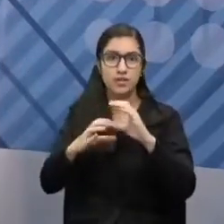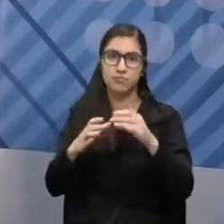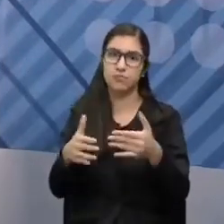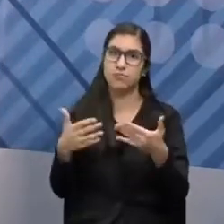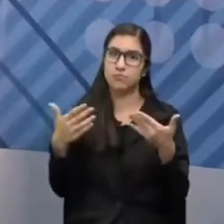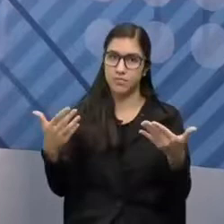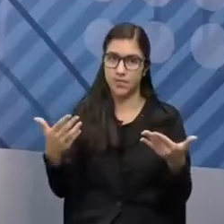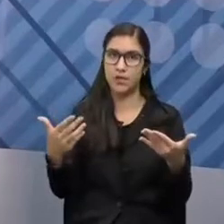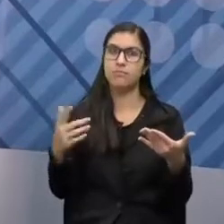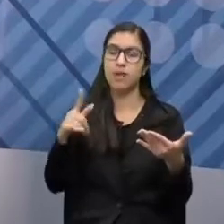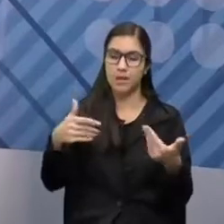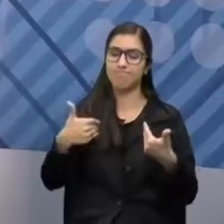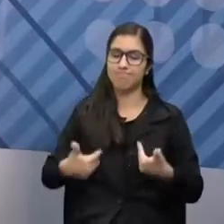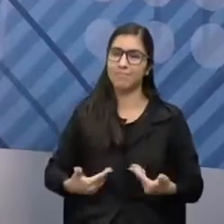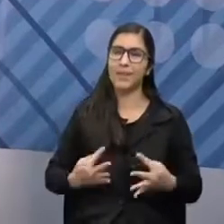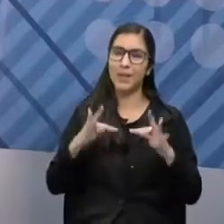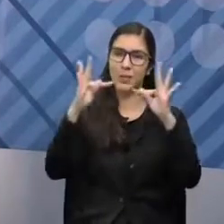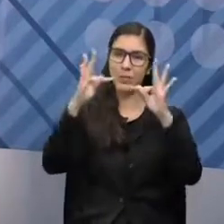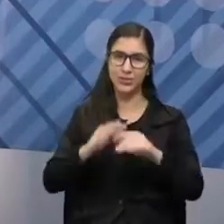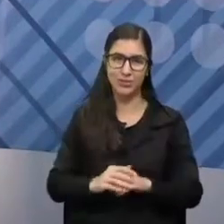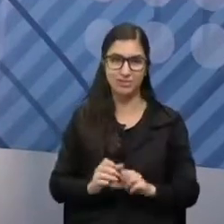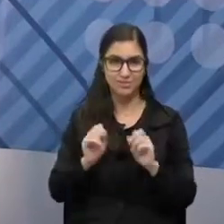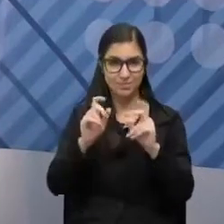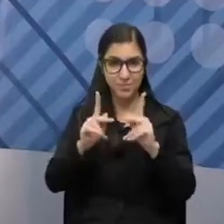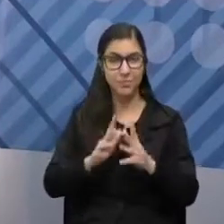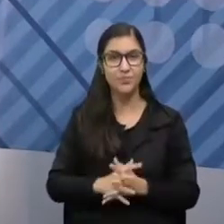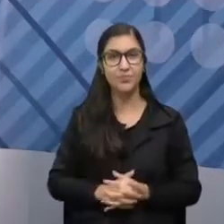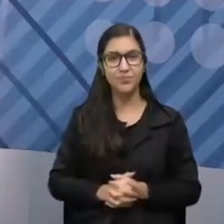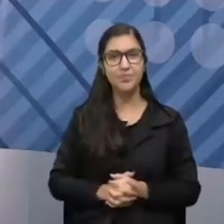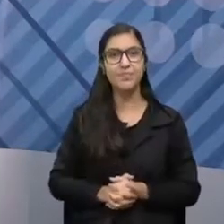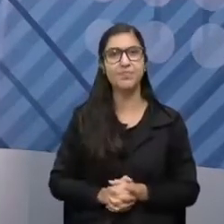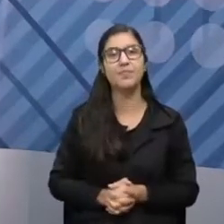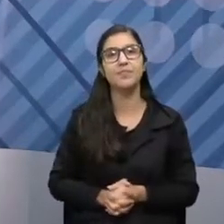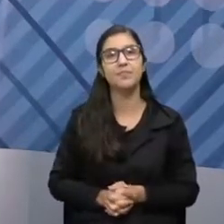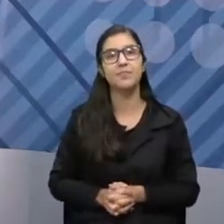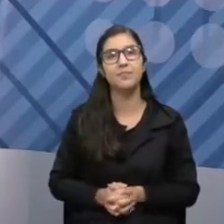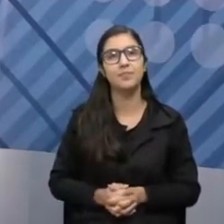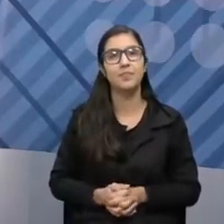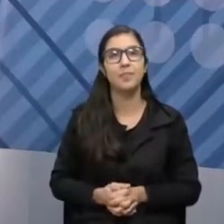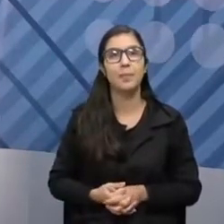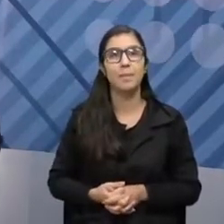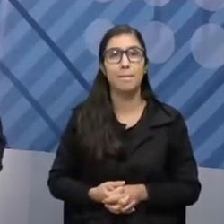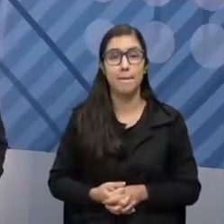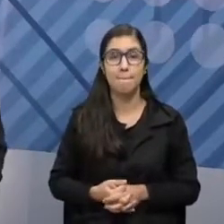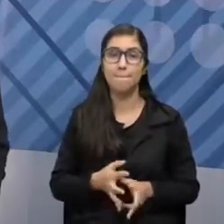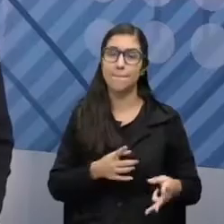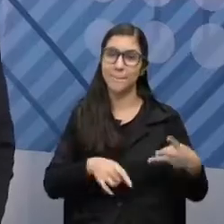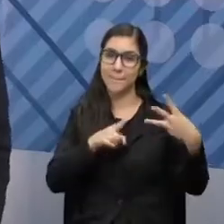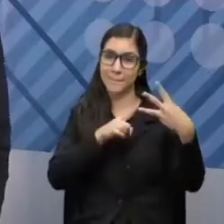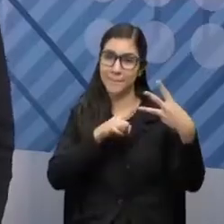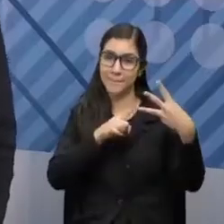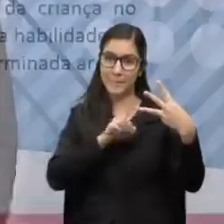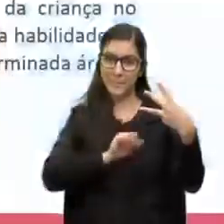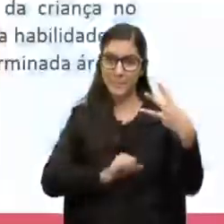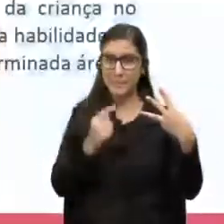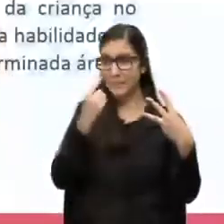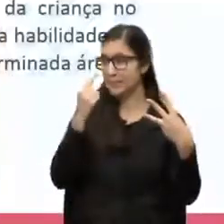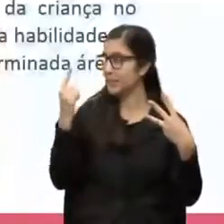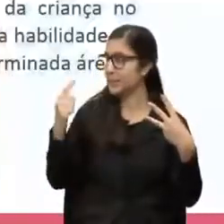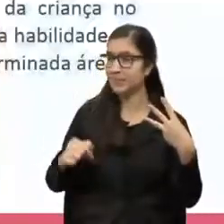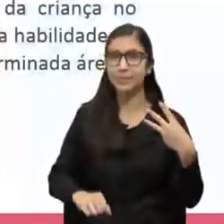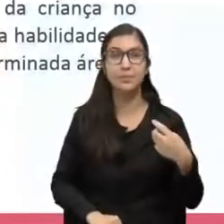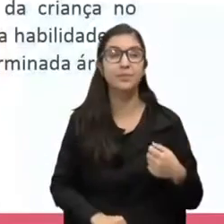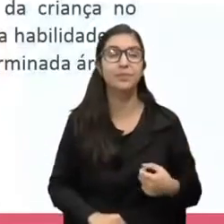Então, não deixa de ser uma tecnologia, certo? E a terceira fase. Vamos ao